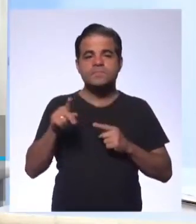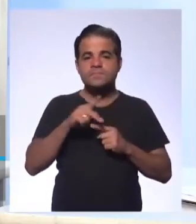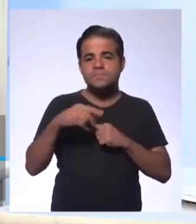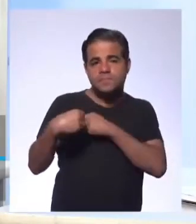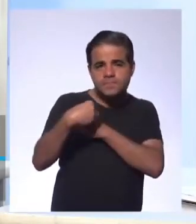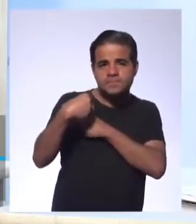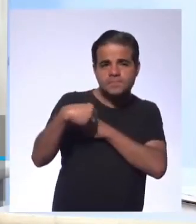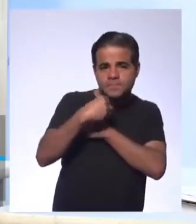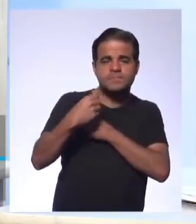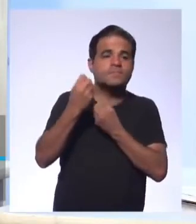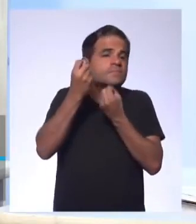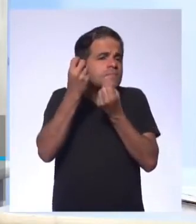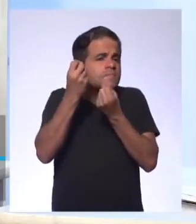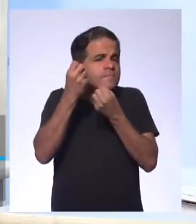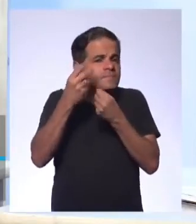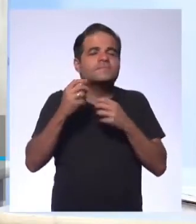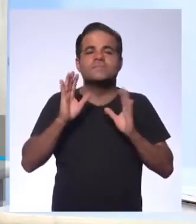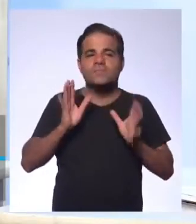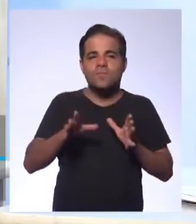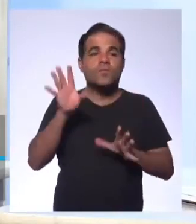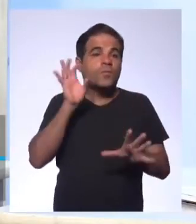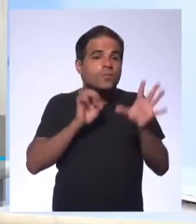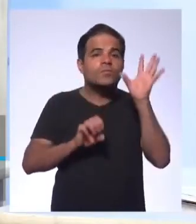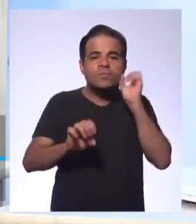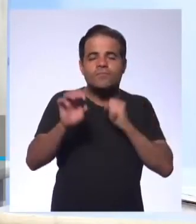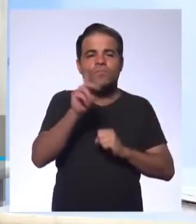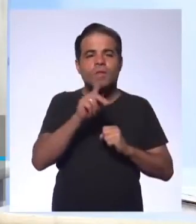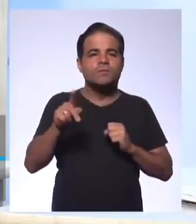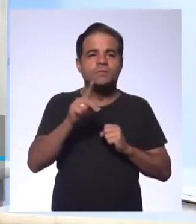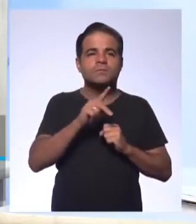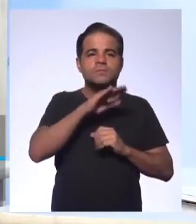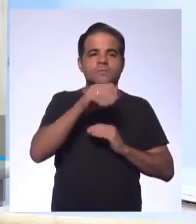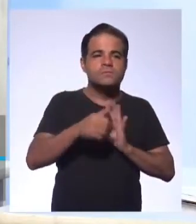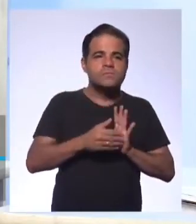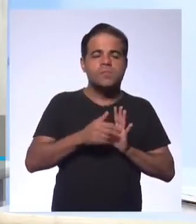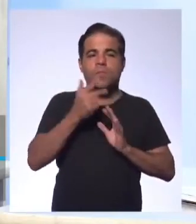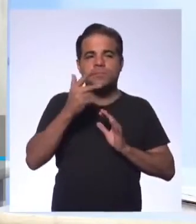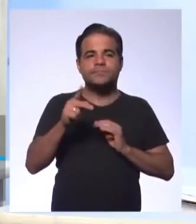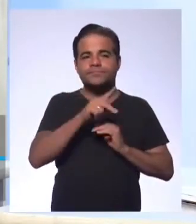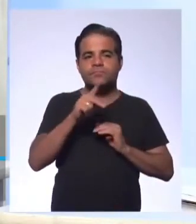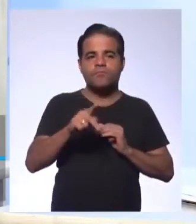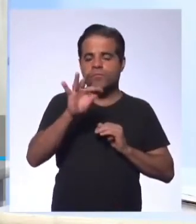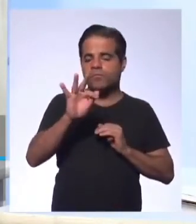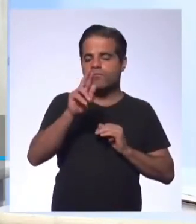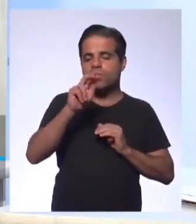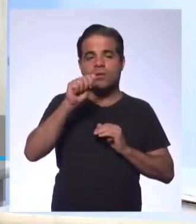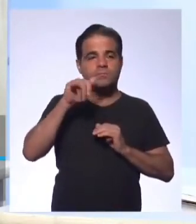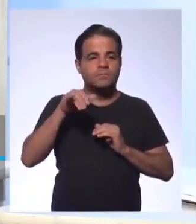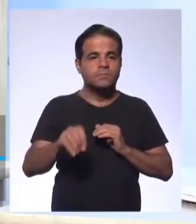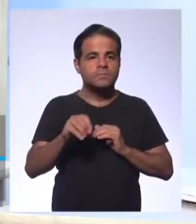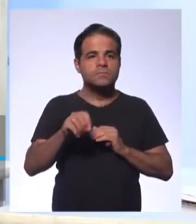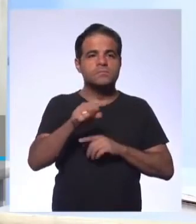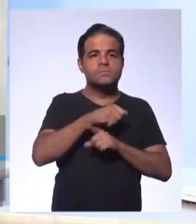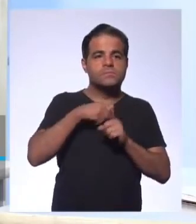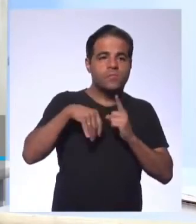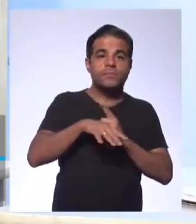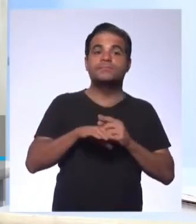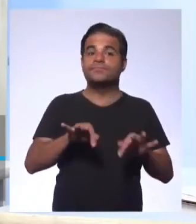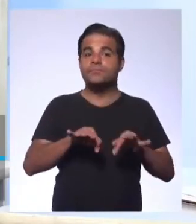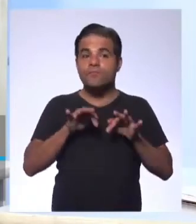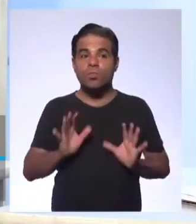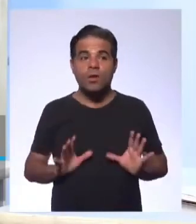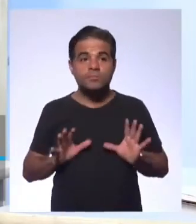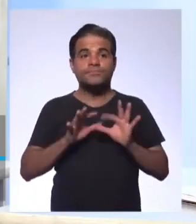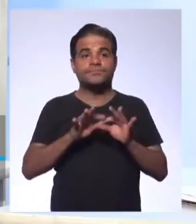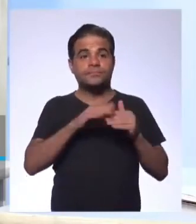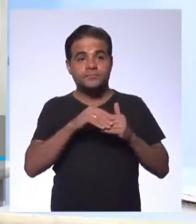me orientam também. Eu tenho ouvido muito assim o que vocês falam. Ó, pro Francisco, a sociedade feudal está segmentada